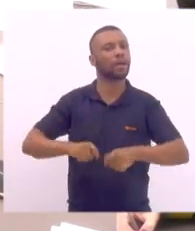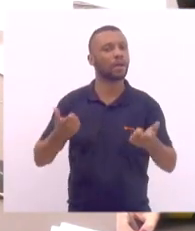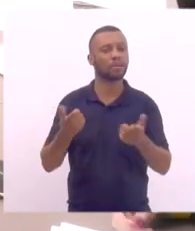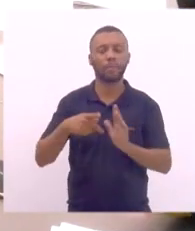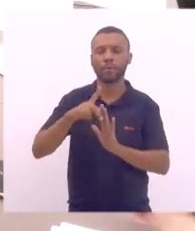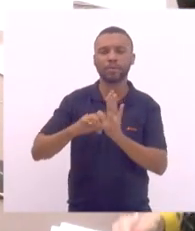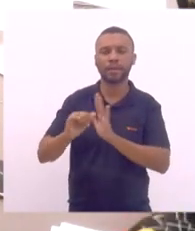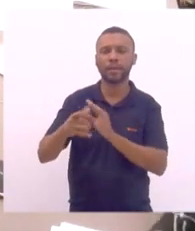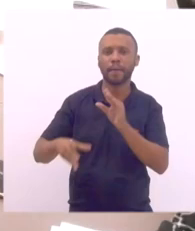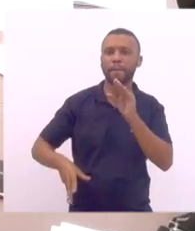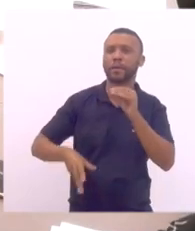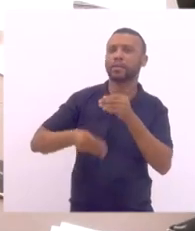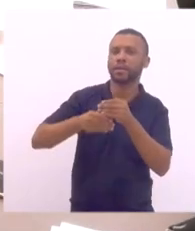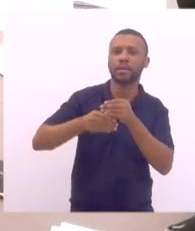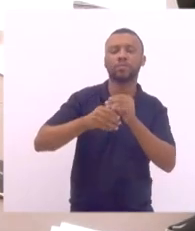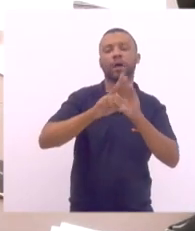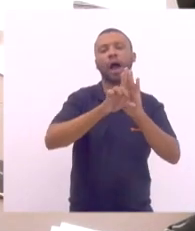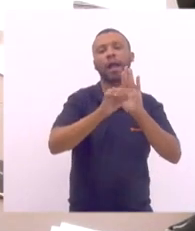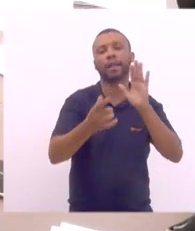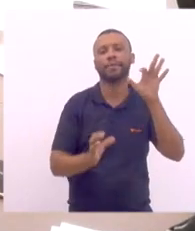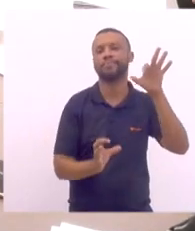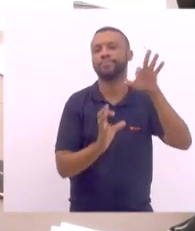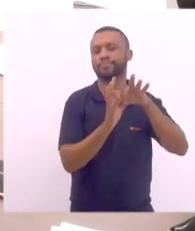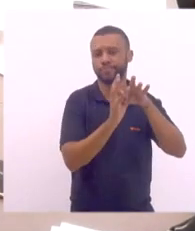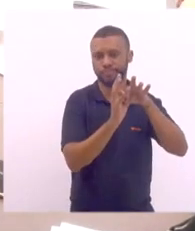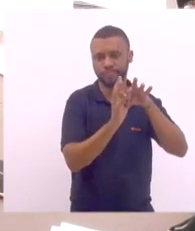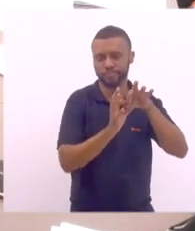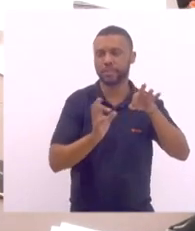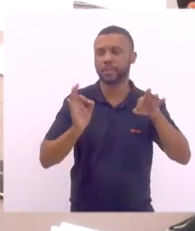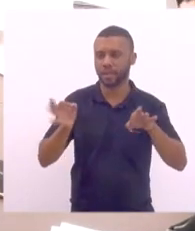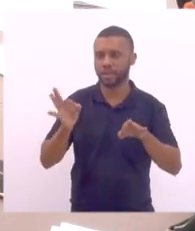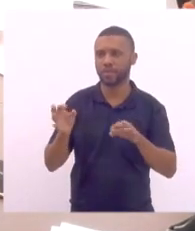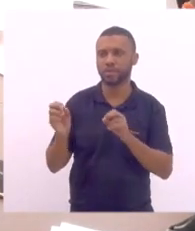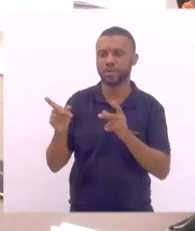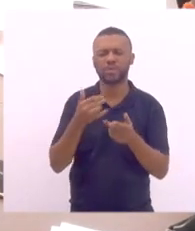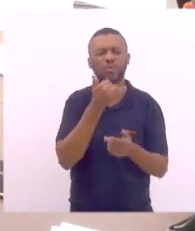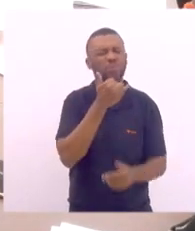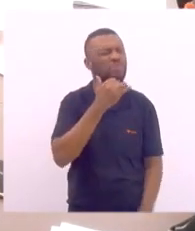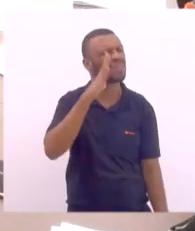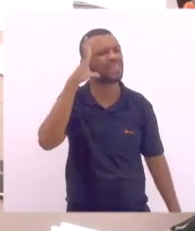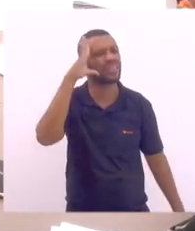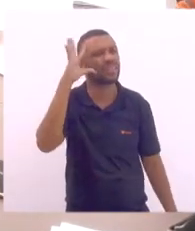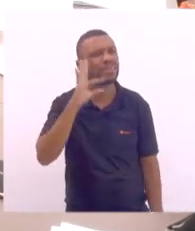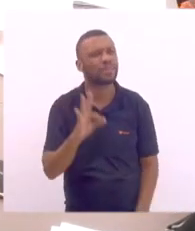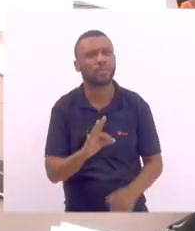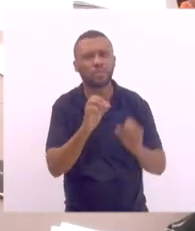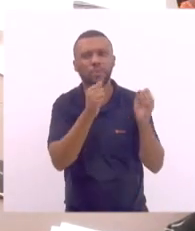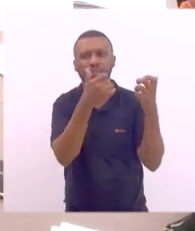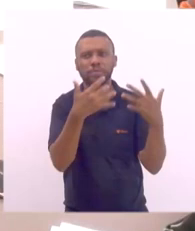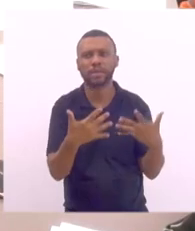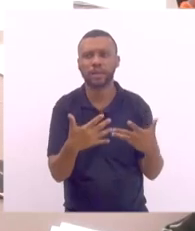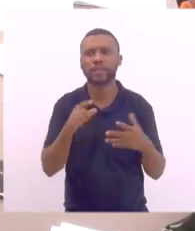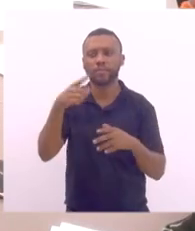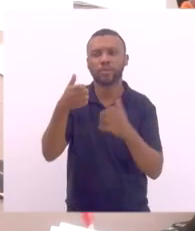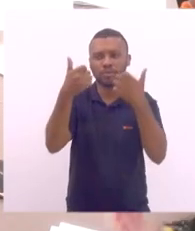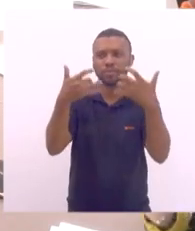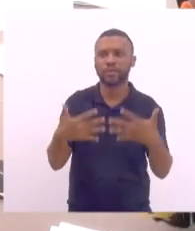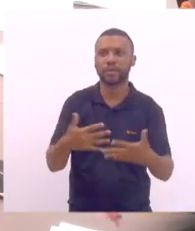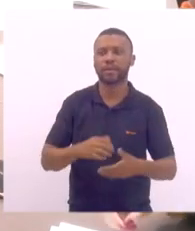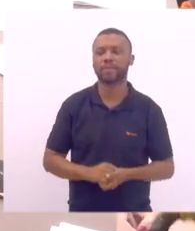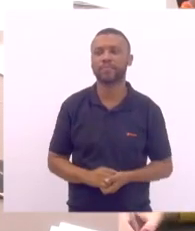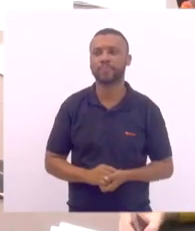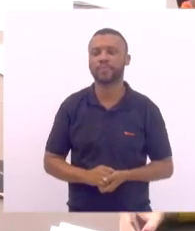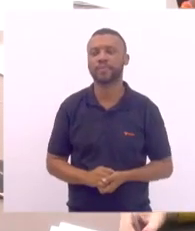lei emendando a lei, entendeu? A lei, isso. Tá bom assim? Eu não entendi, presidente. Já vou ficar para Vossa Excelência.